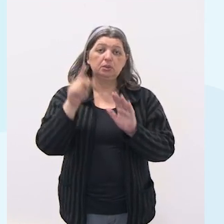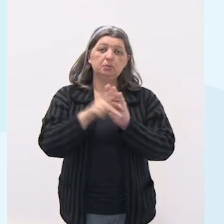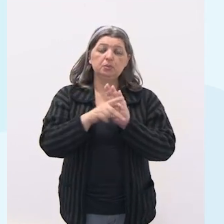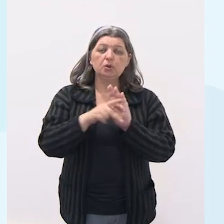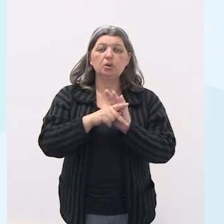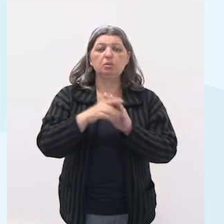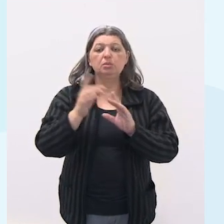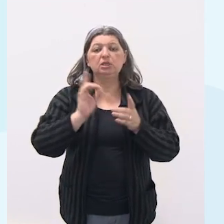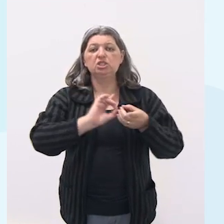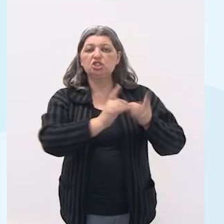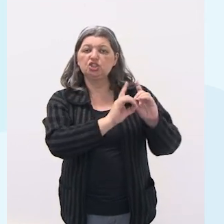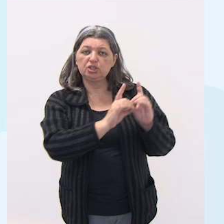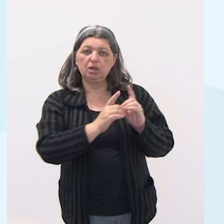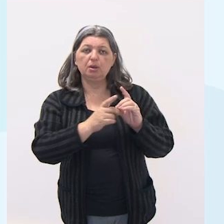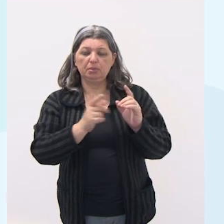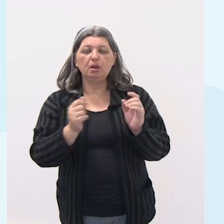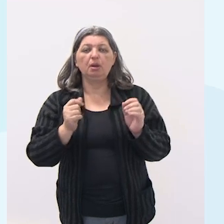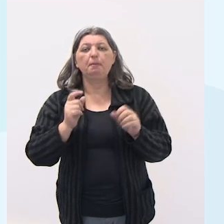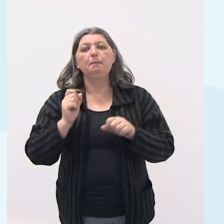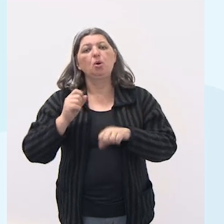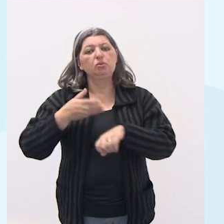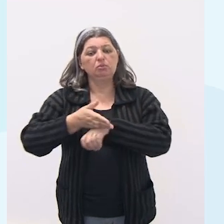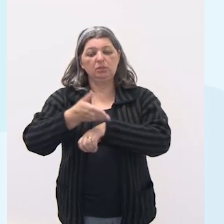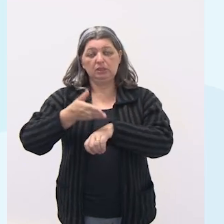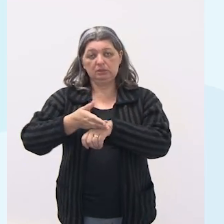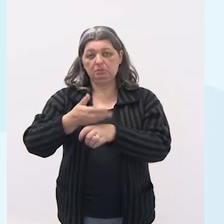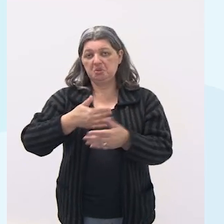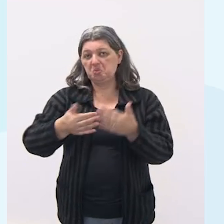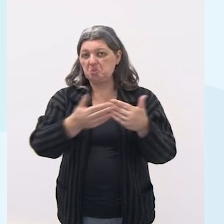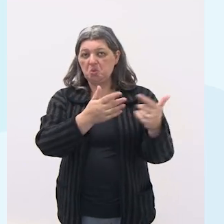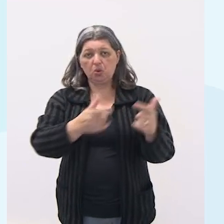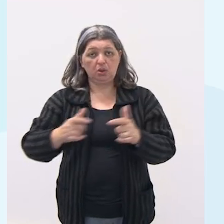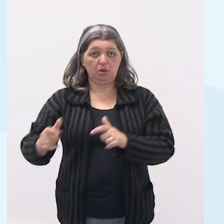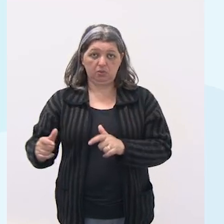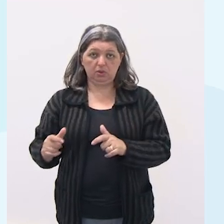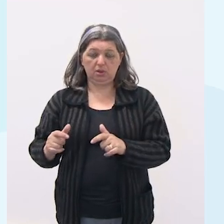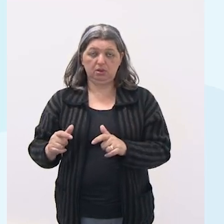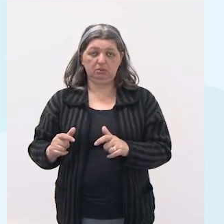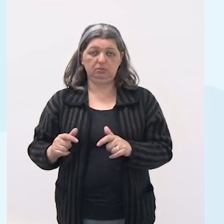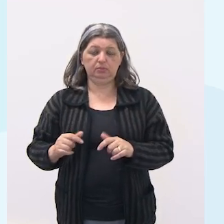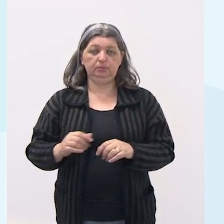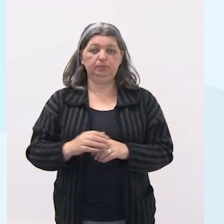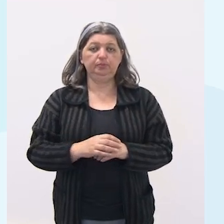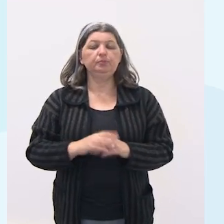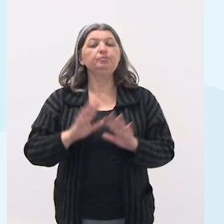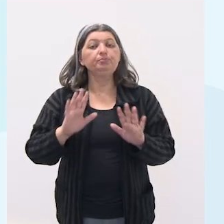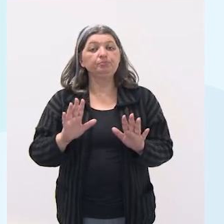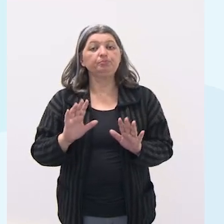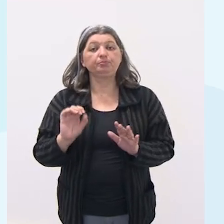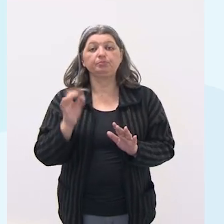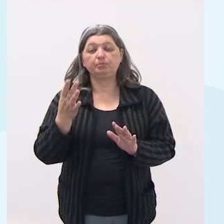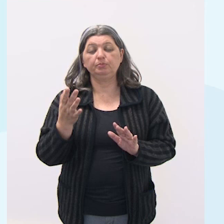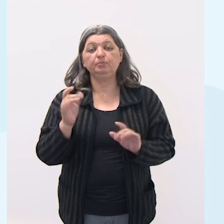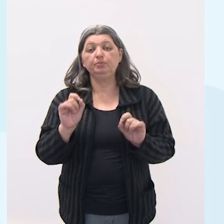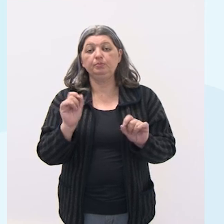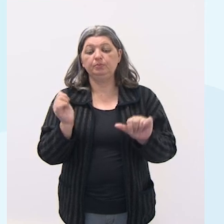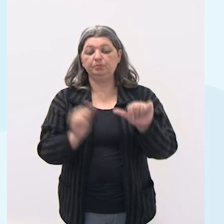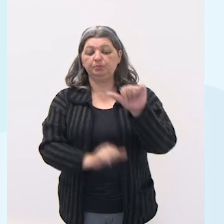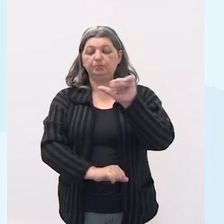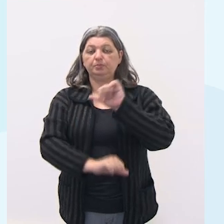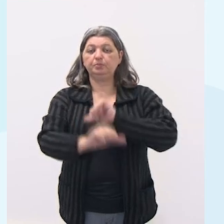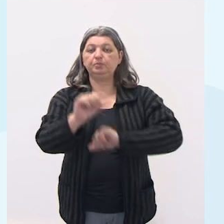dinâmica. Novos espaços podem ser criados, feitas novas representatividades, e isso pode